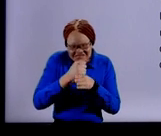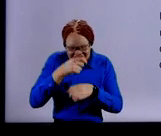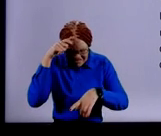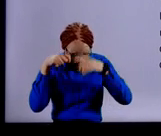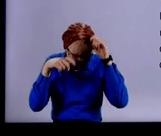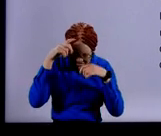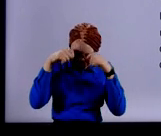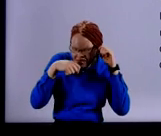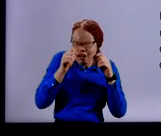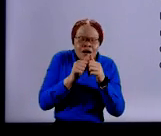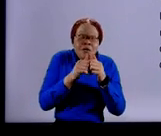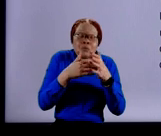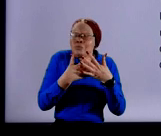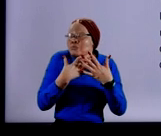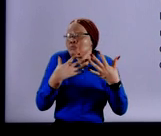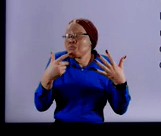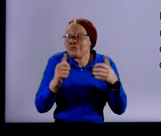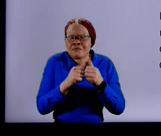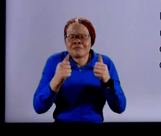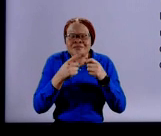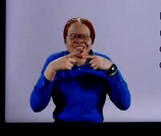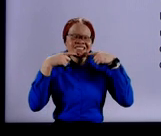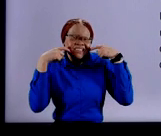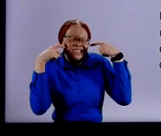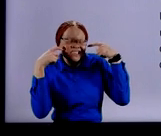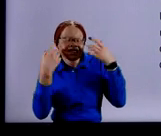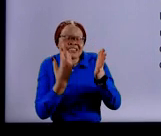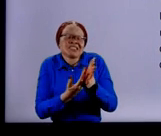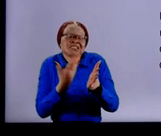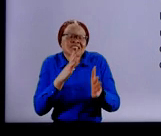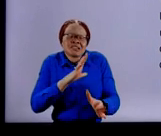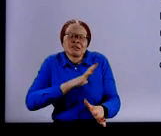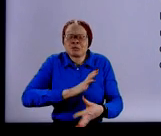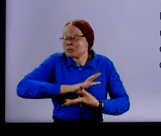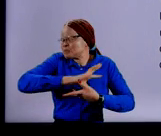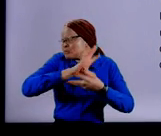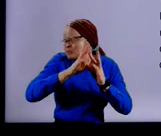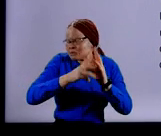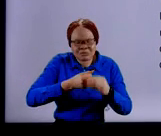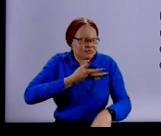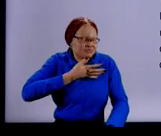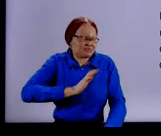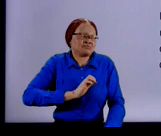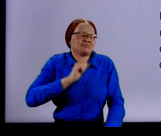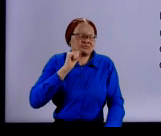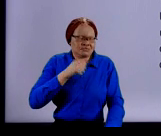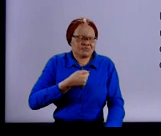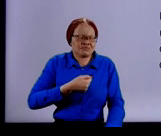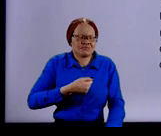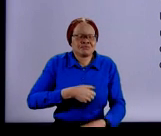trabalhava muito mas era feliz porque tinha tudo aquilo que precisava